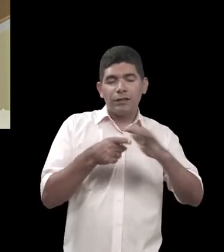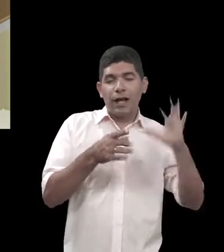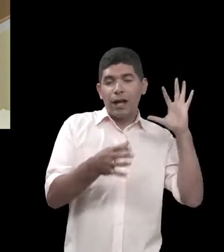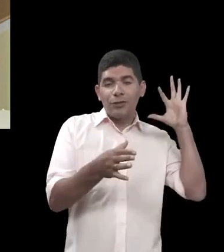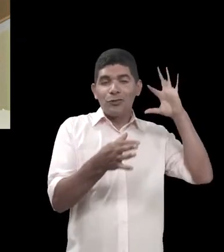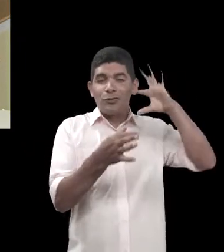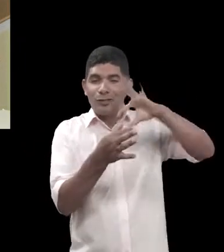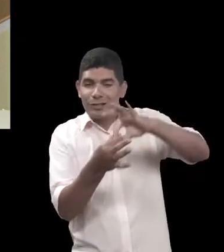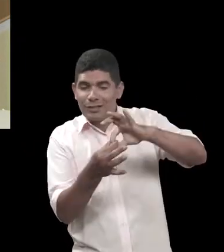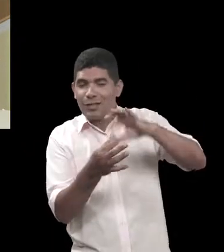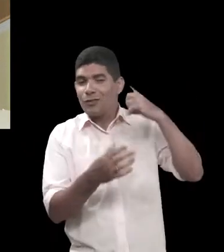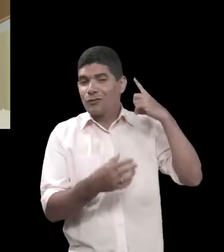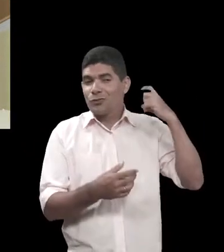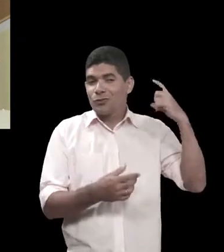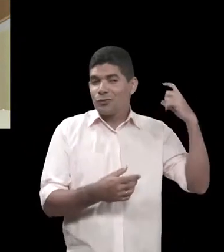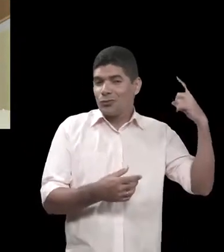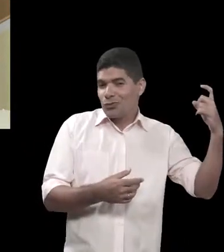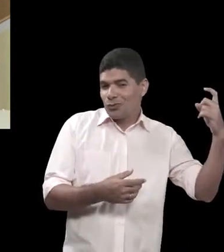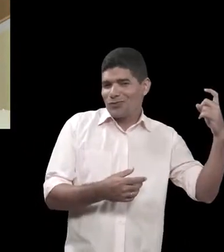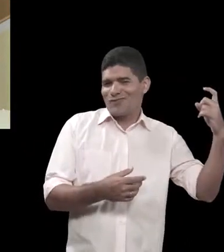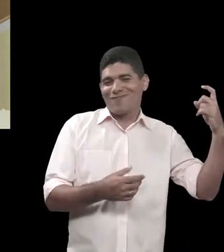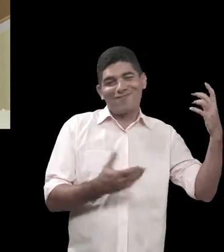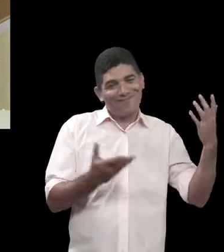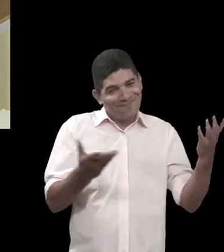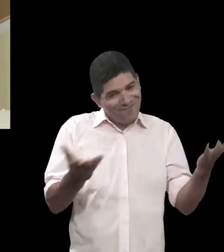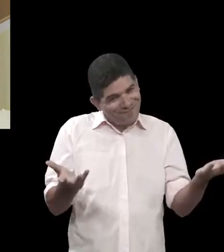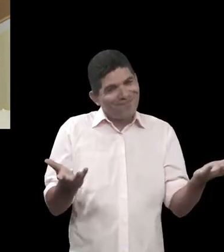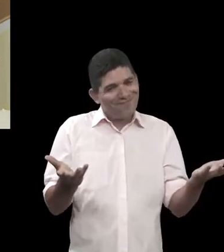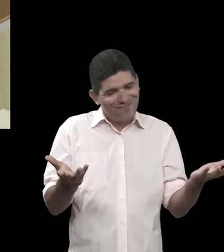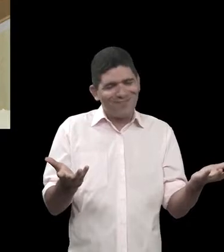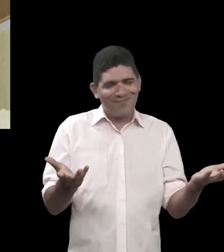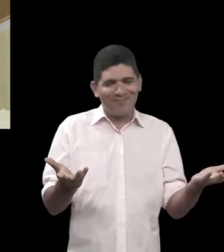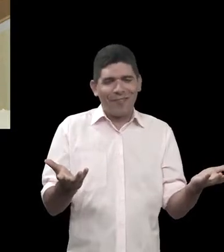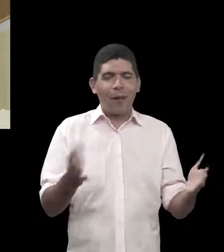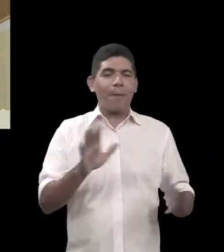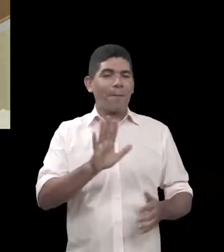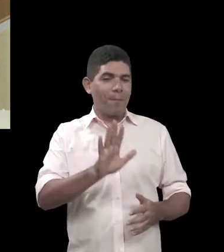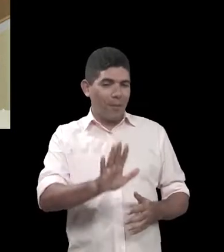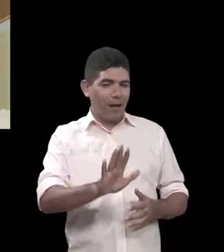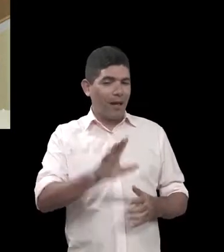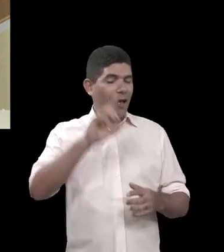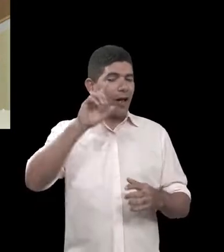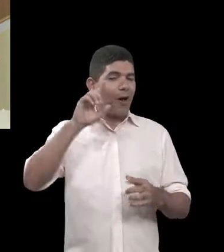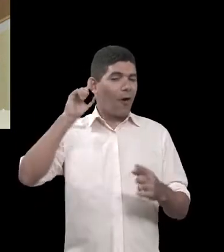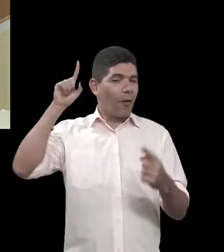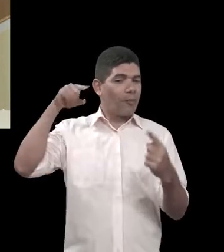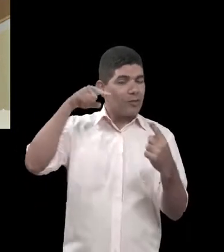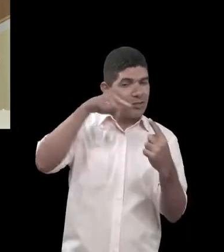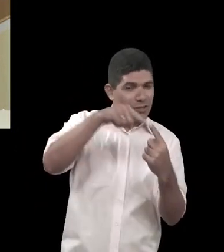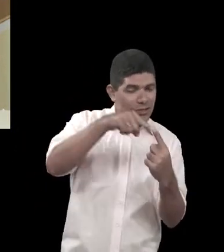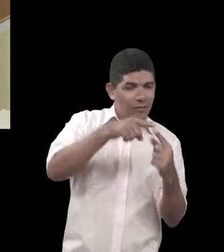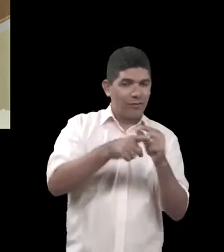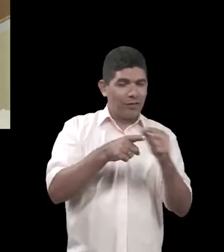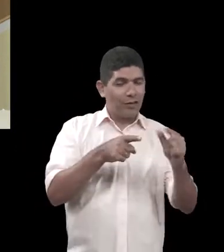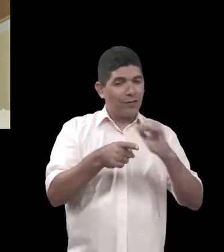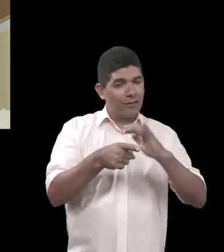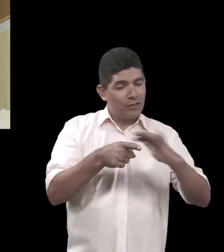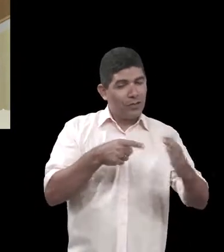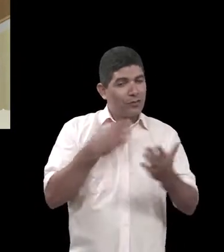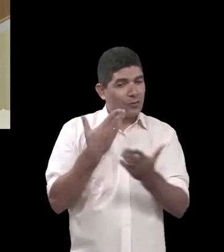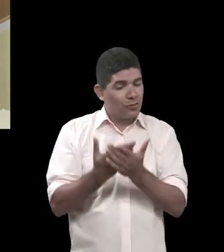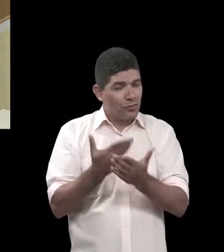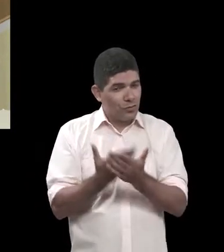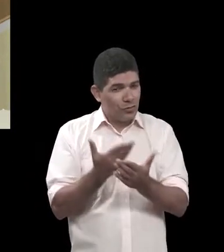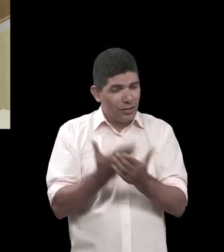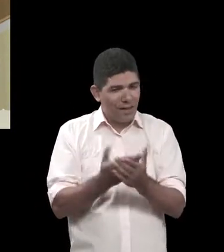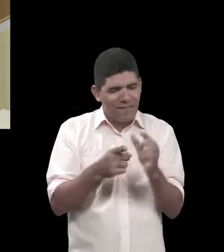já relaciona diretamente com o som, por causa desse fonética e fonologia. Mas o objetivo, por exemplo, da fonética e da fonologia é